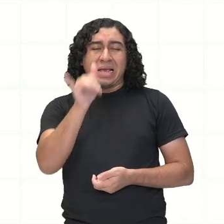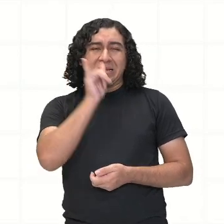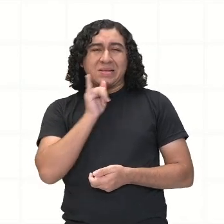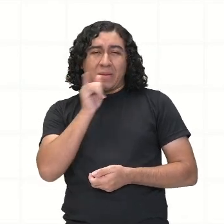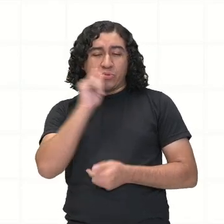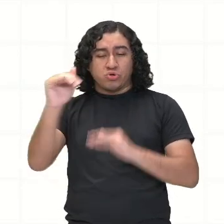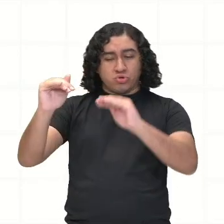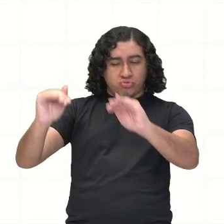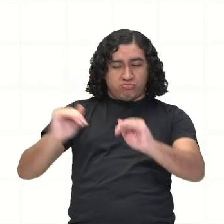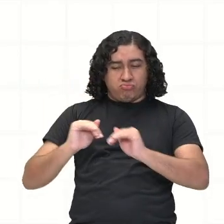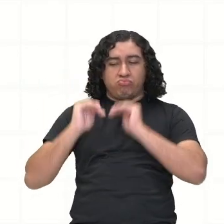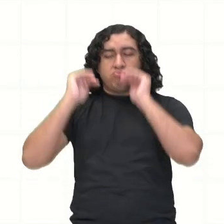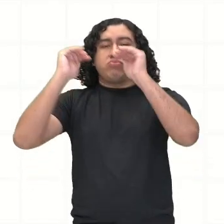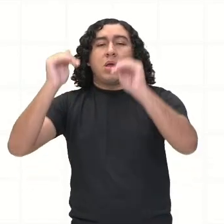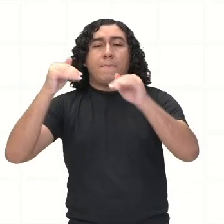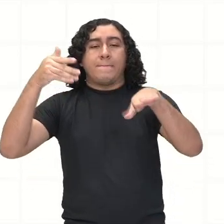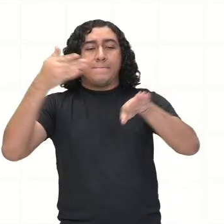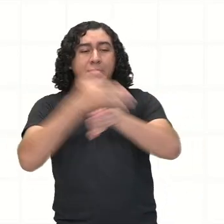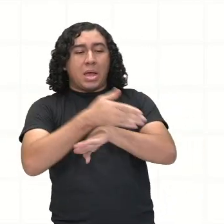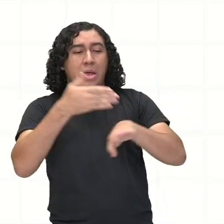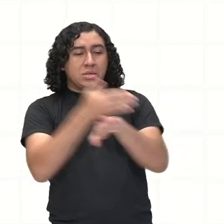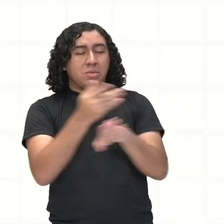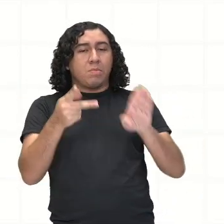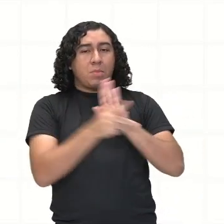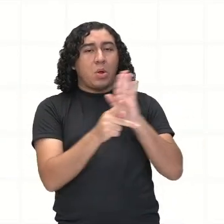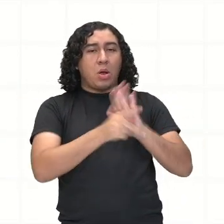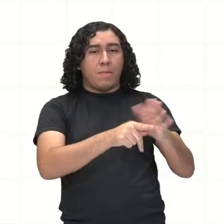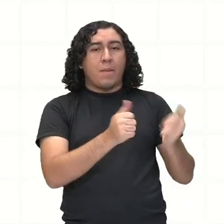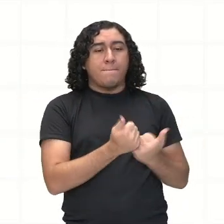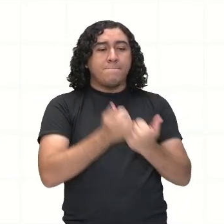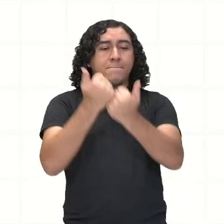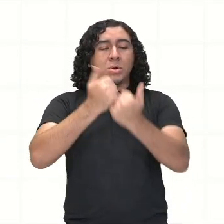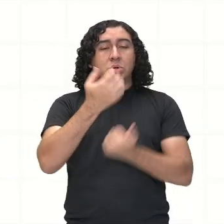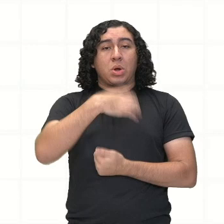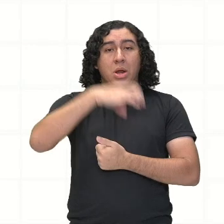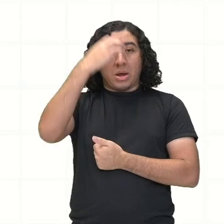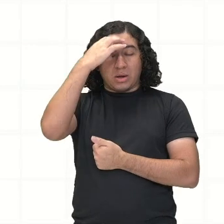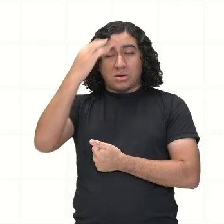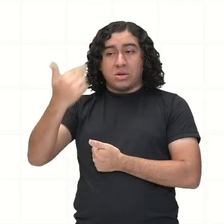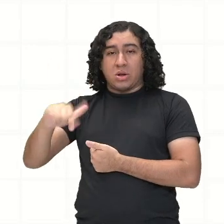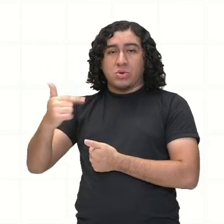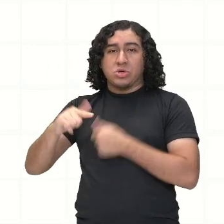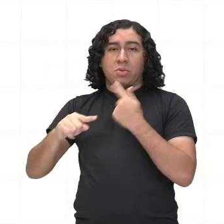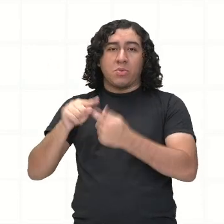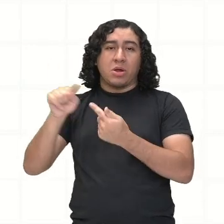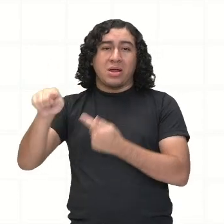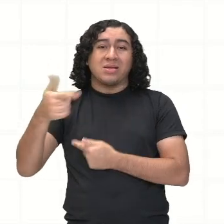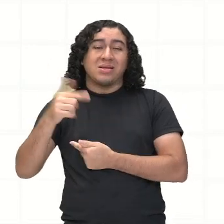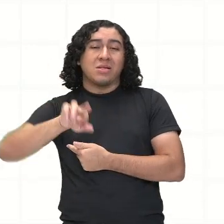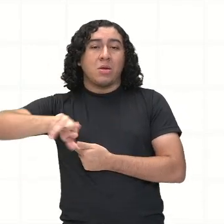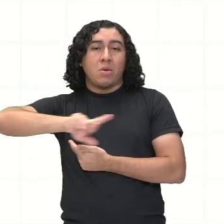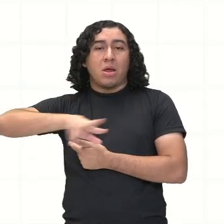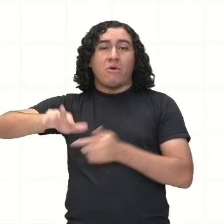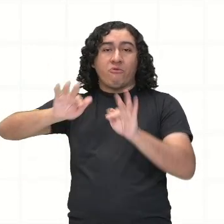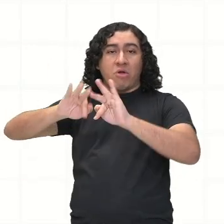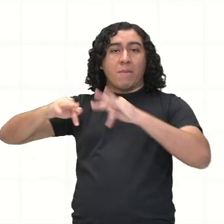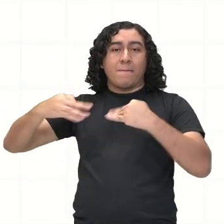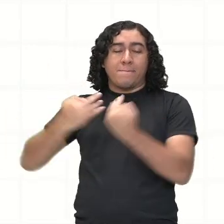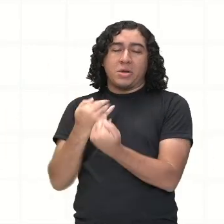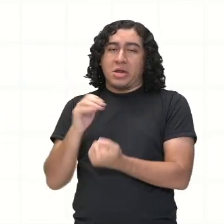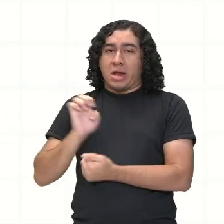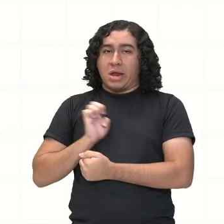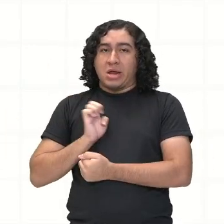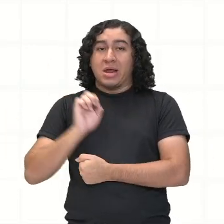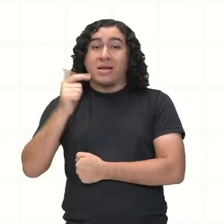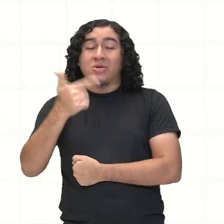naquela questão ali de fazer parte da corte do rei. Por quê? Porque eles não vinham de famílias nobres, eles não tinham o que chamam